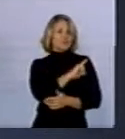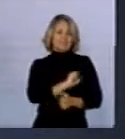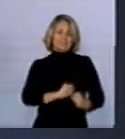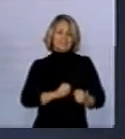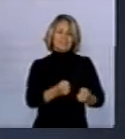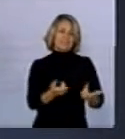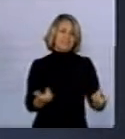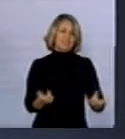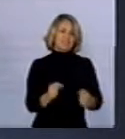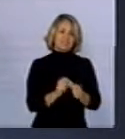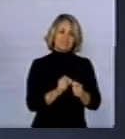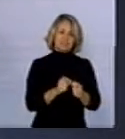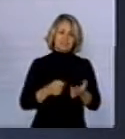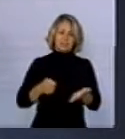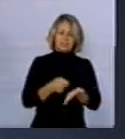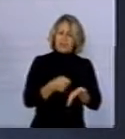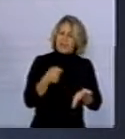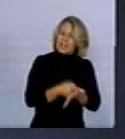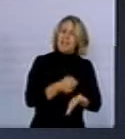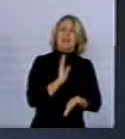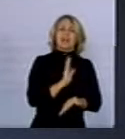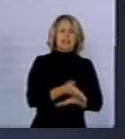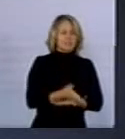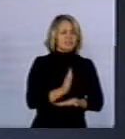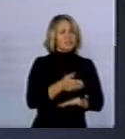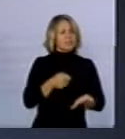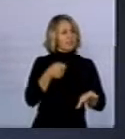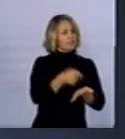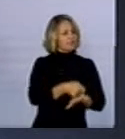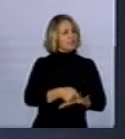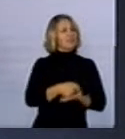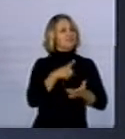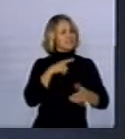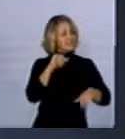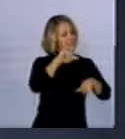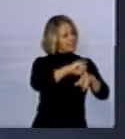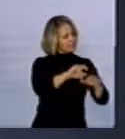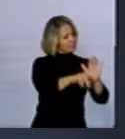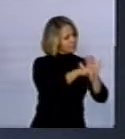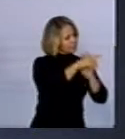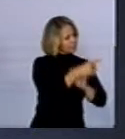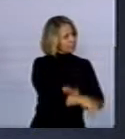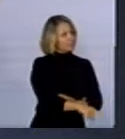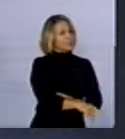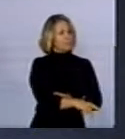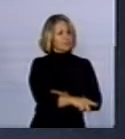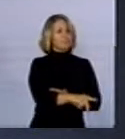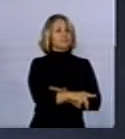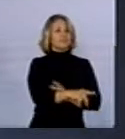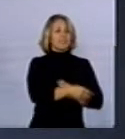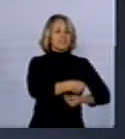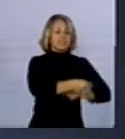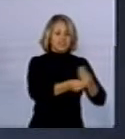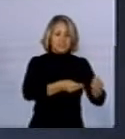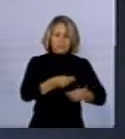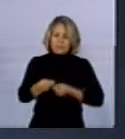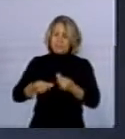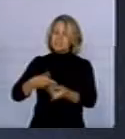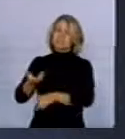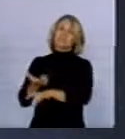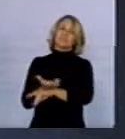enfrentar. Fizeram grandes investimentos, estão ali em sede local, em sede regional, distribuindo